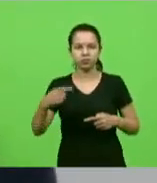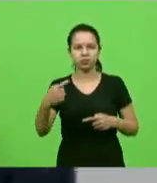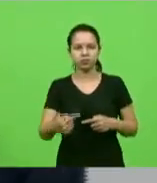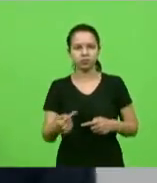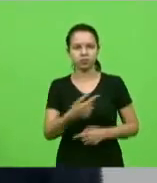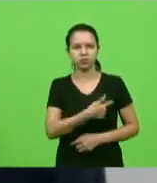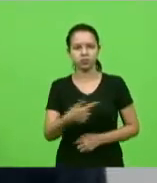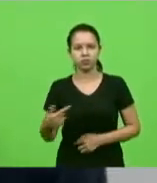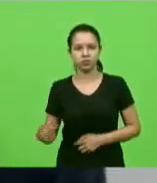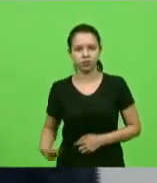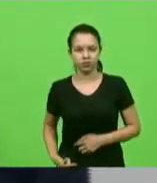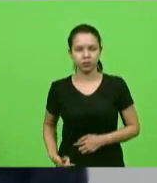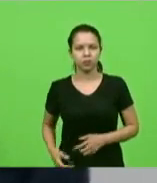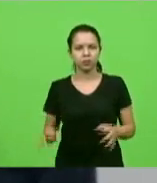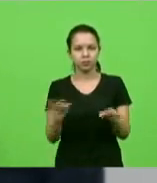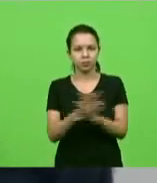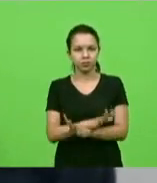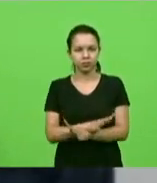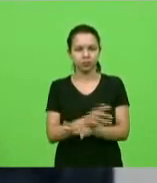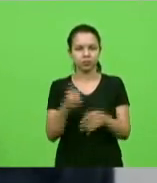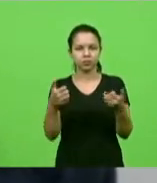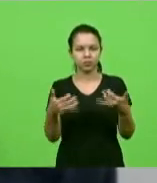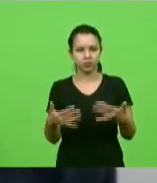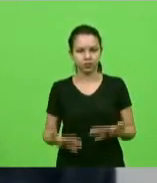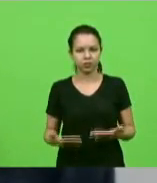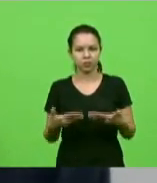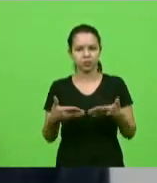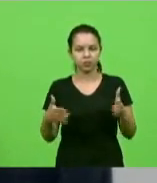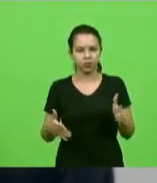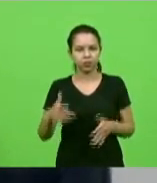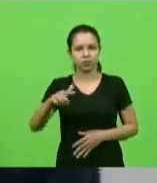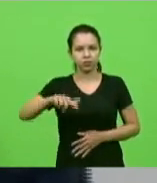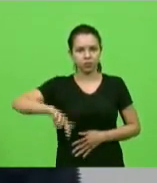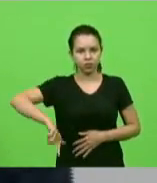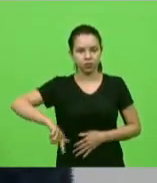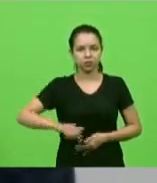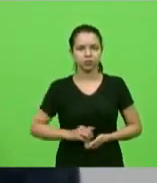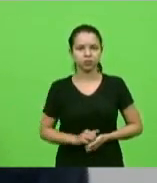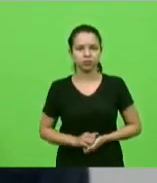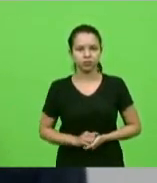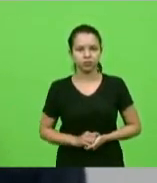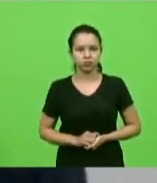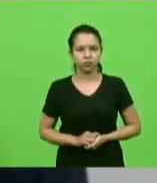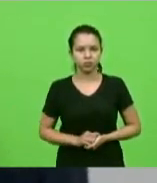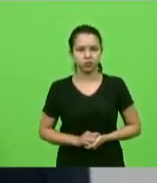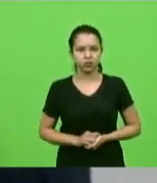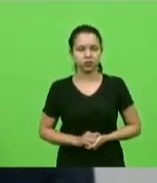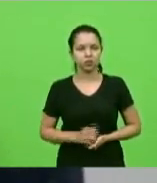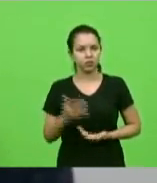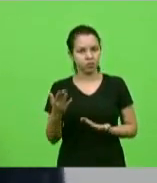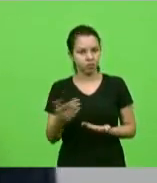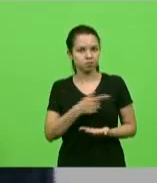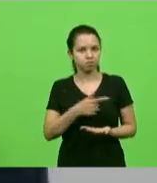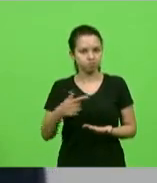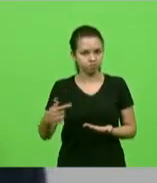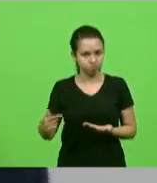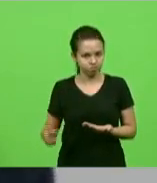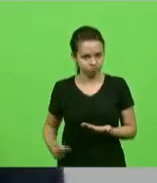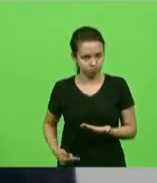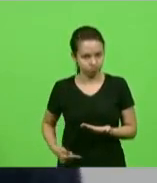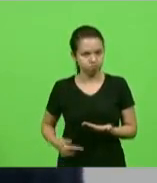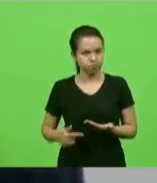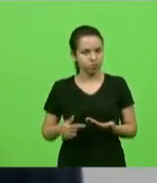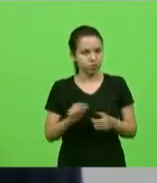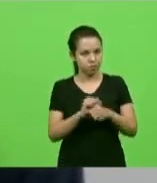Em seguida, o senhor governador complementa e abro novamente aspas para reproduzir o que disse o senhor governador. Além